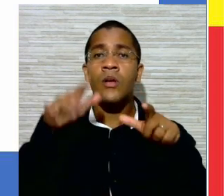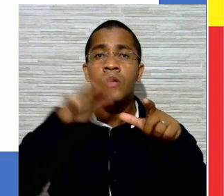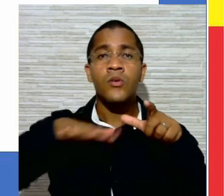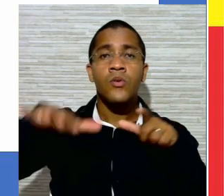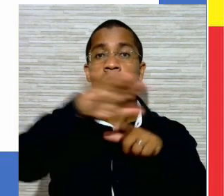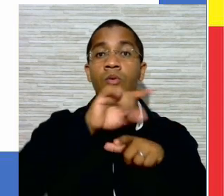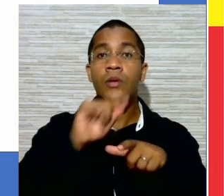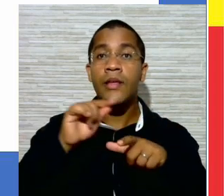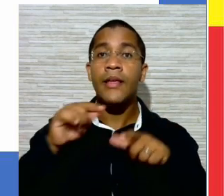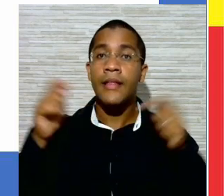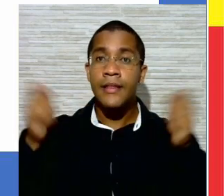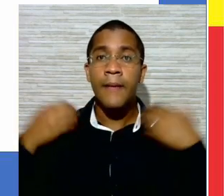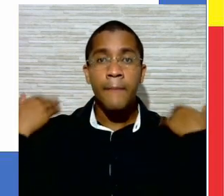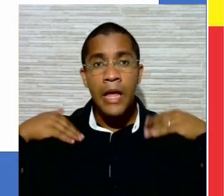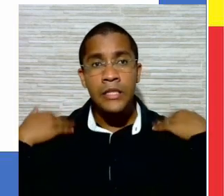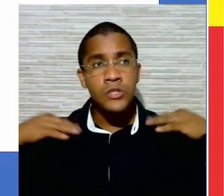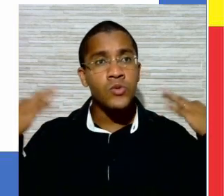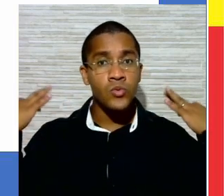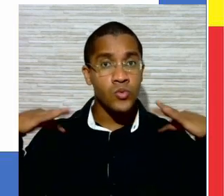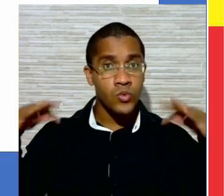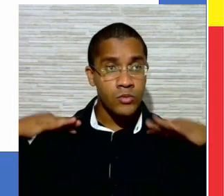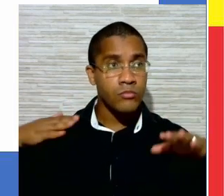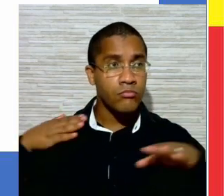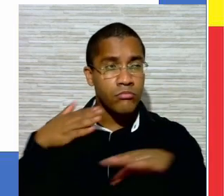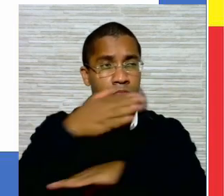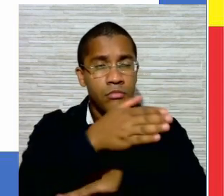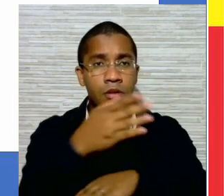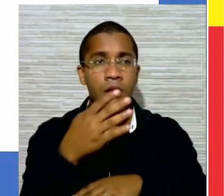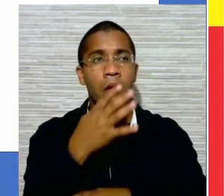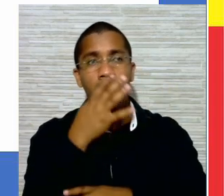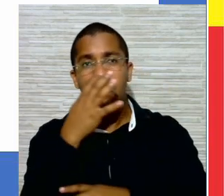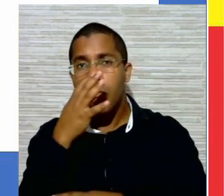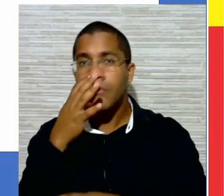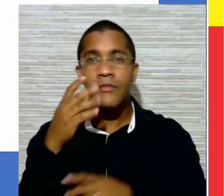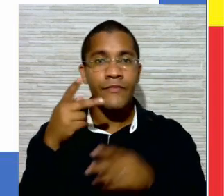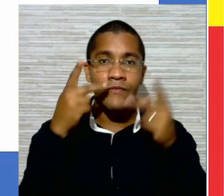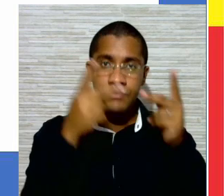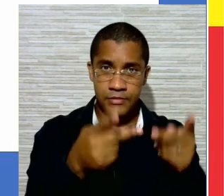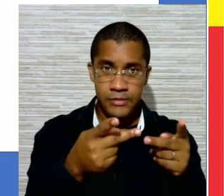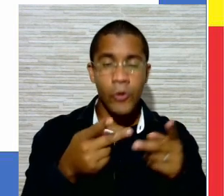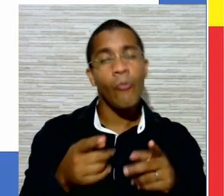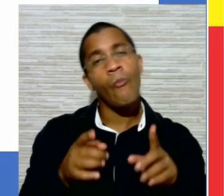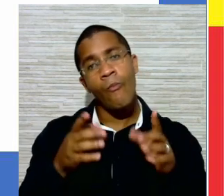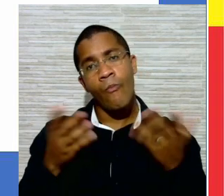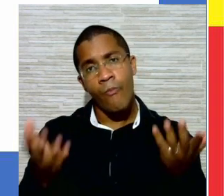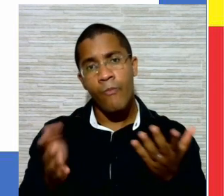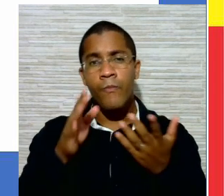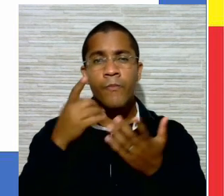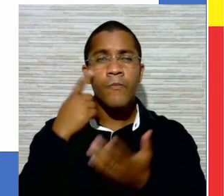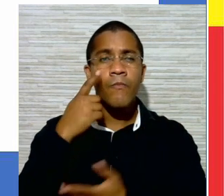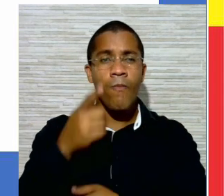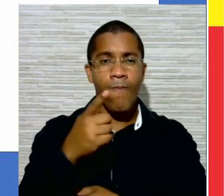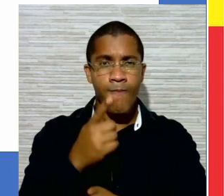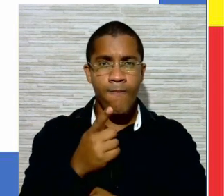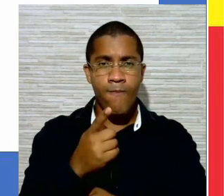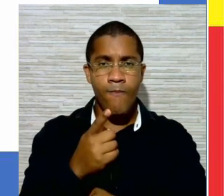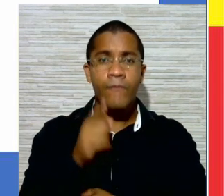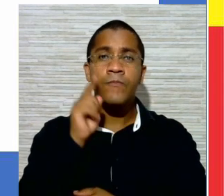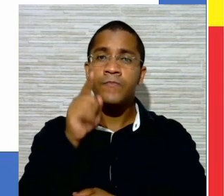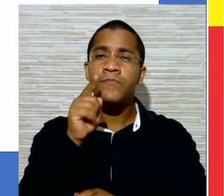seja um ambiente turístico, assim como os outros ambientes que a gente acabou de ver. Ok, gente? Eu quero que você observe na tela mais uma vez